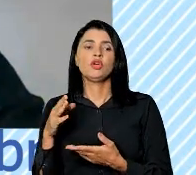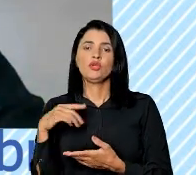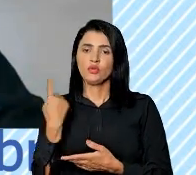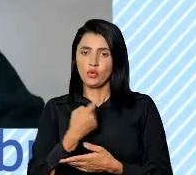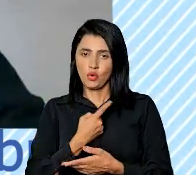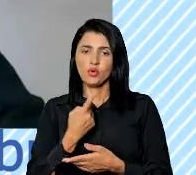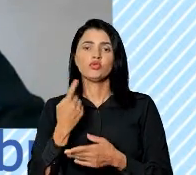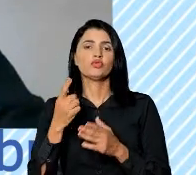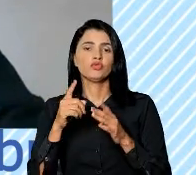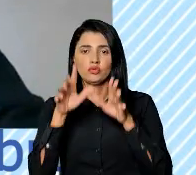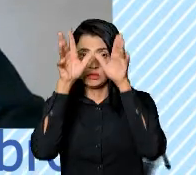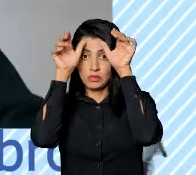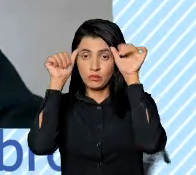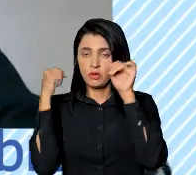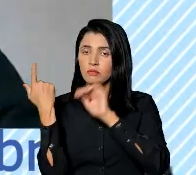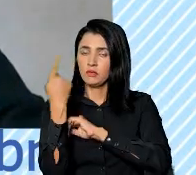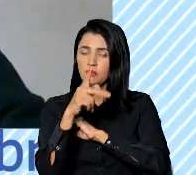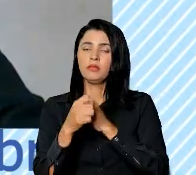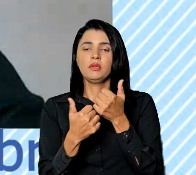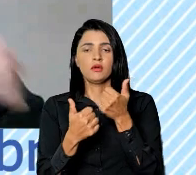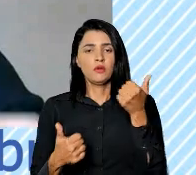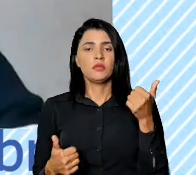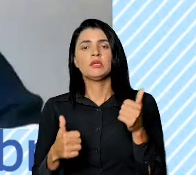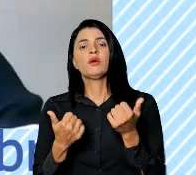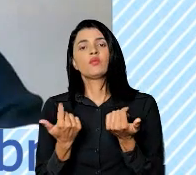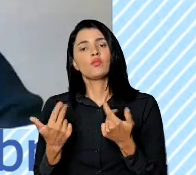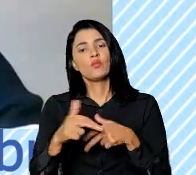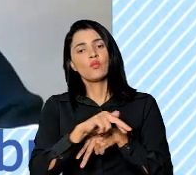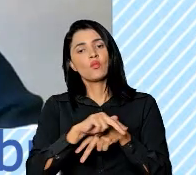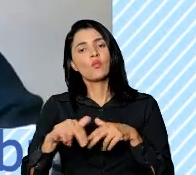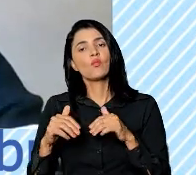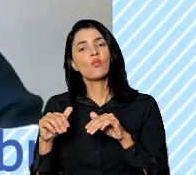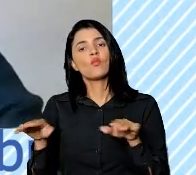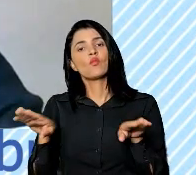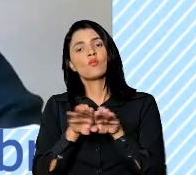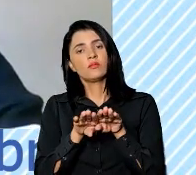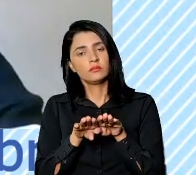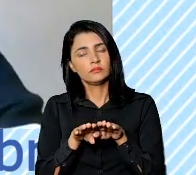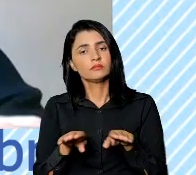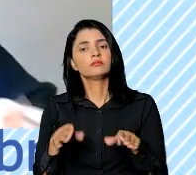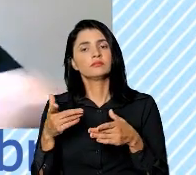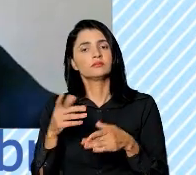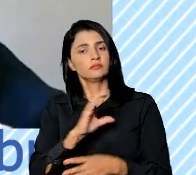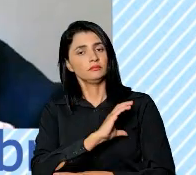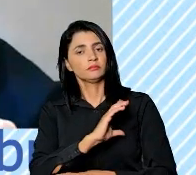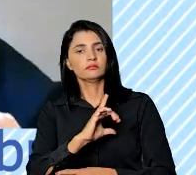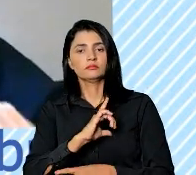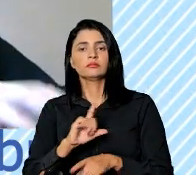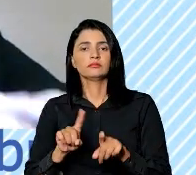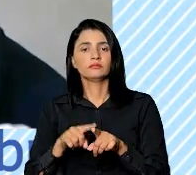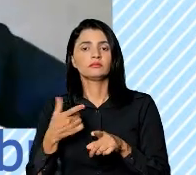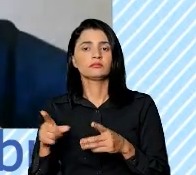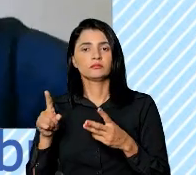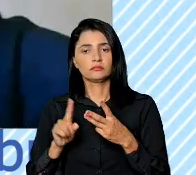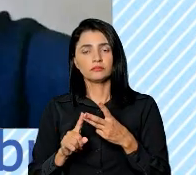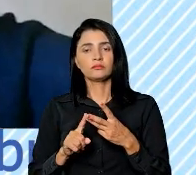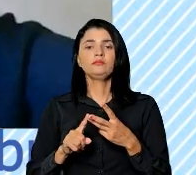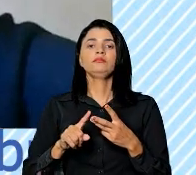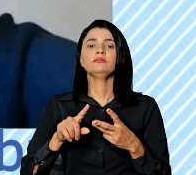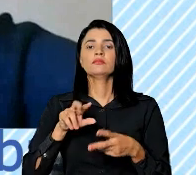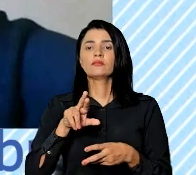integrante também da Comissão de Equidade de Gênero, bem como coordenando o juiz federal Ricardo